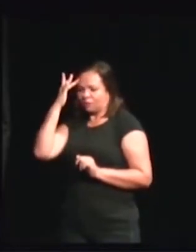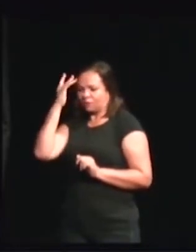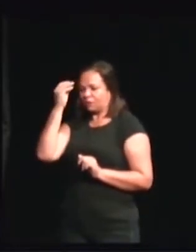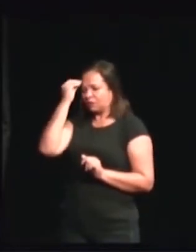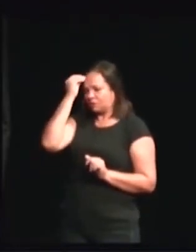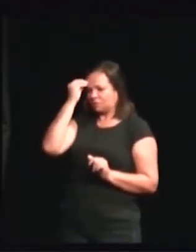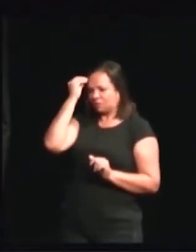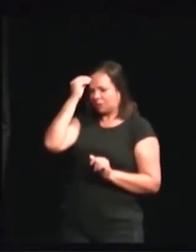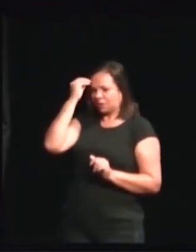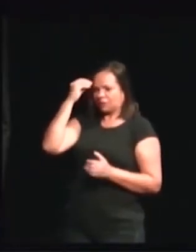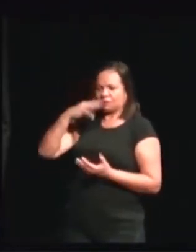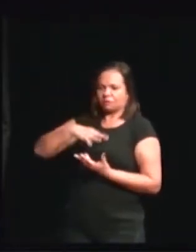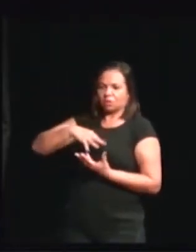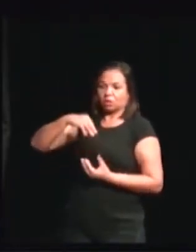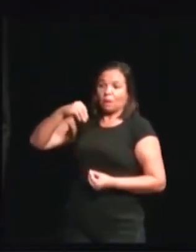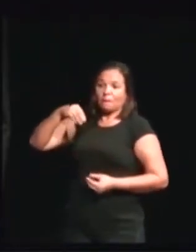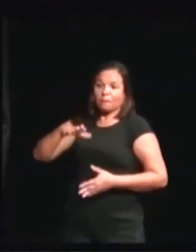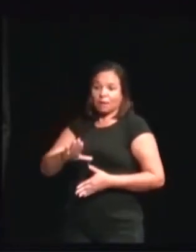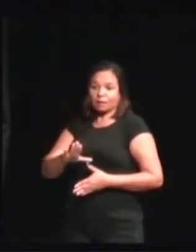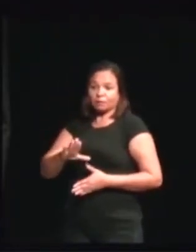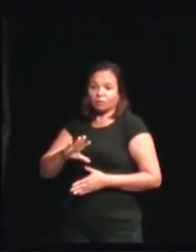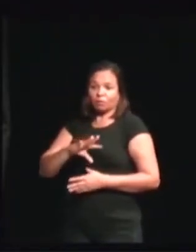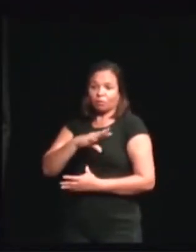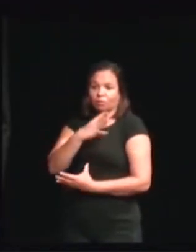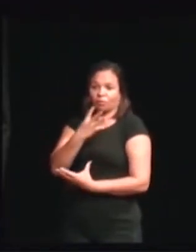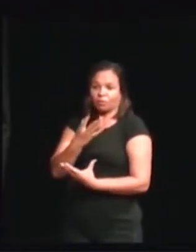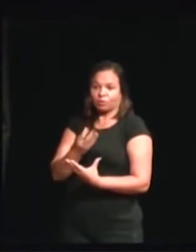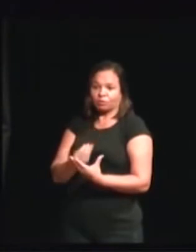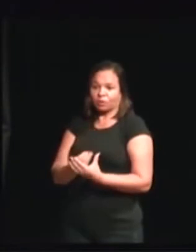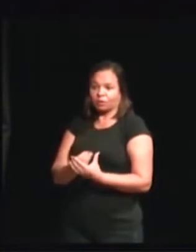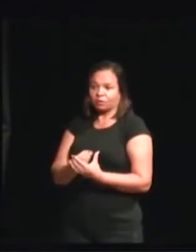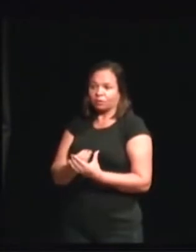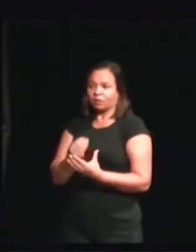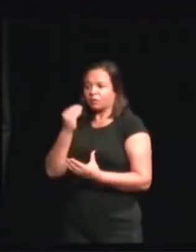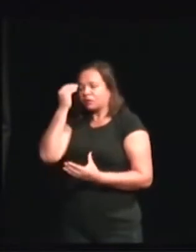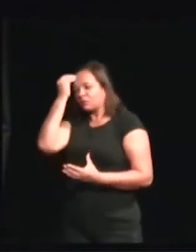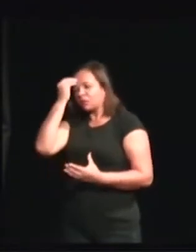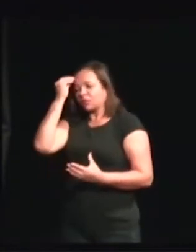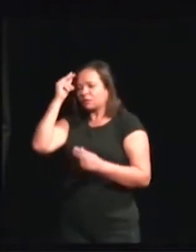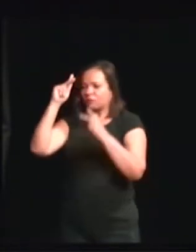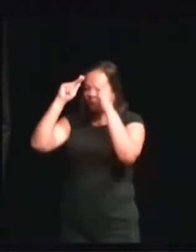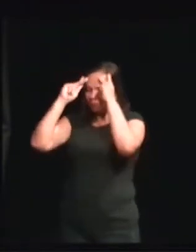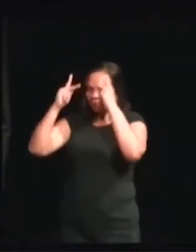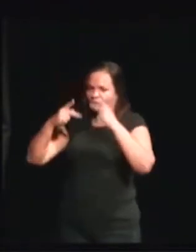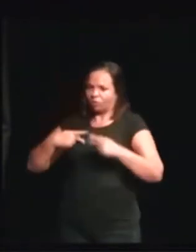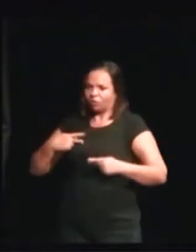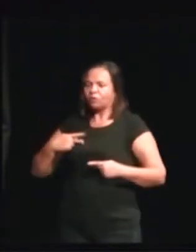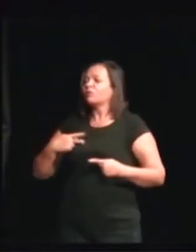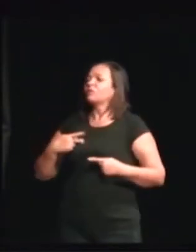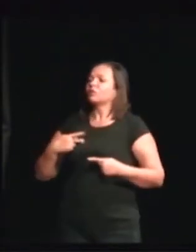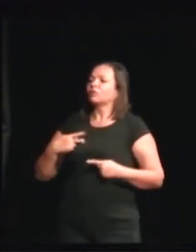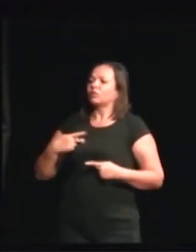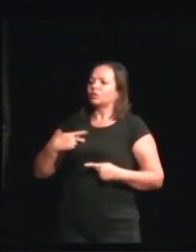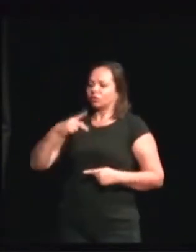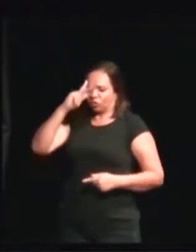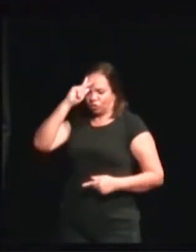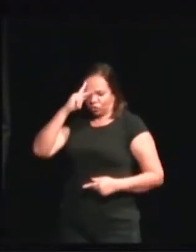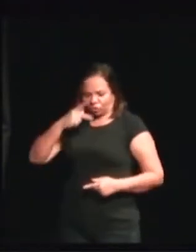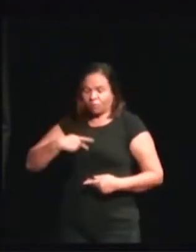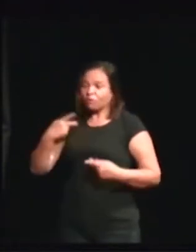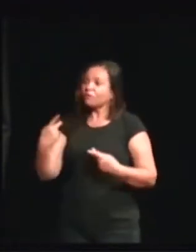em experiência humana. Nós estamos aqui a serviço de Jesus,